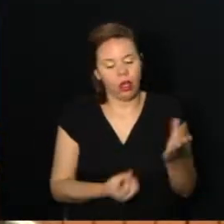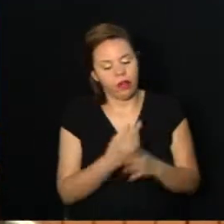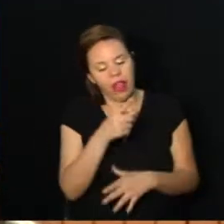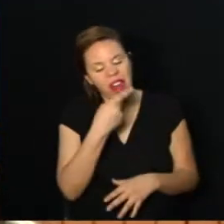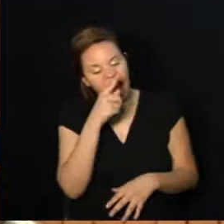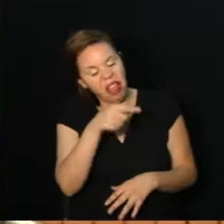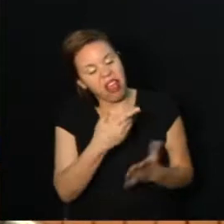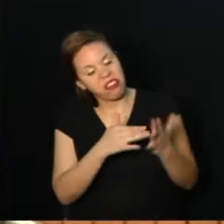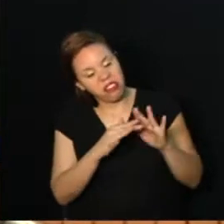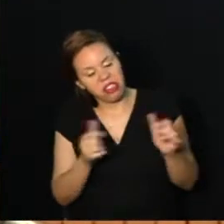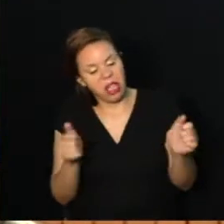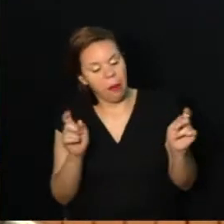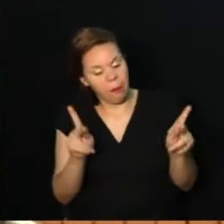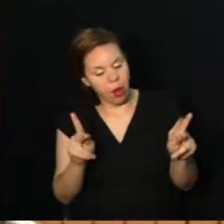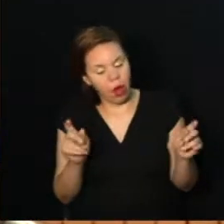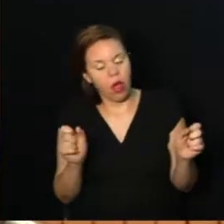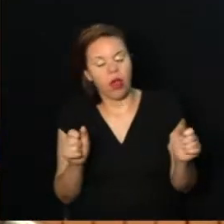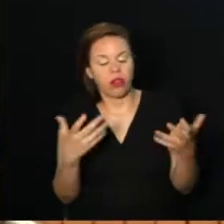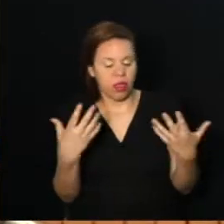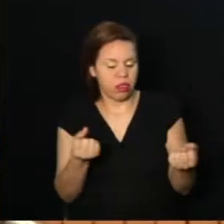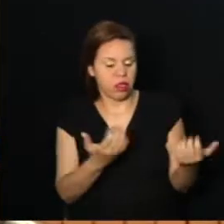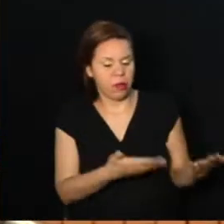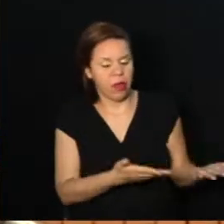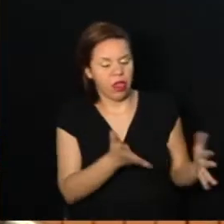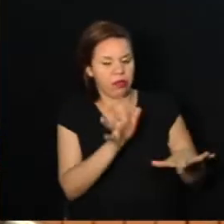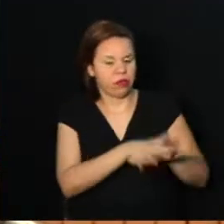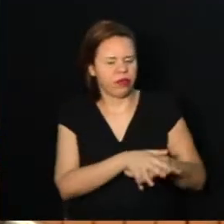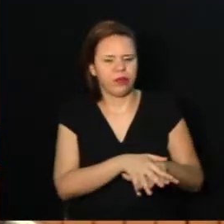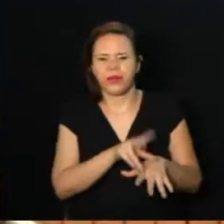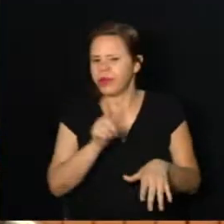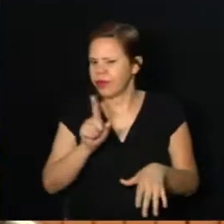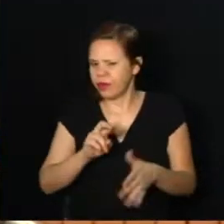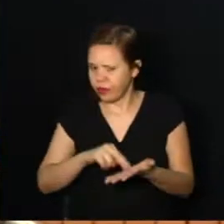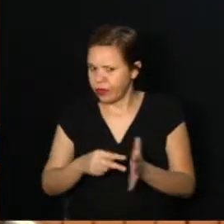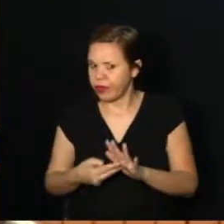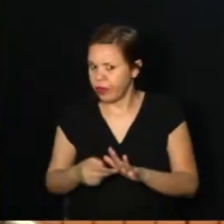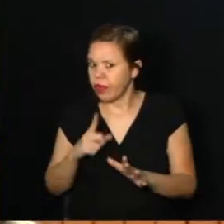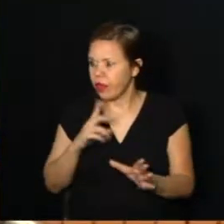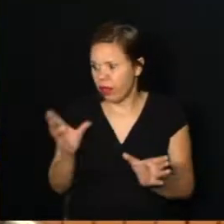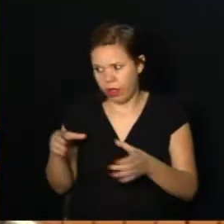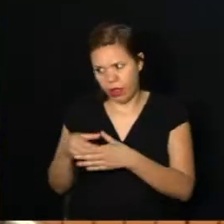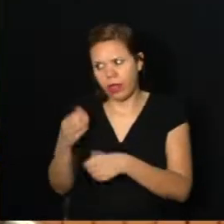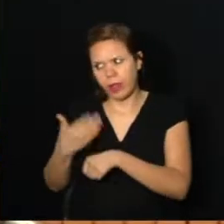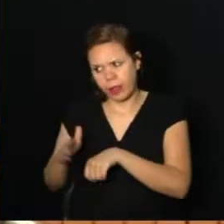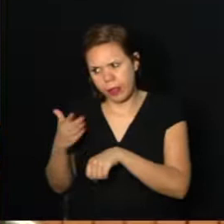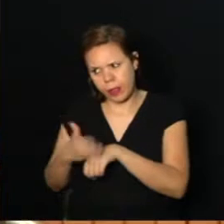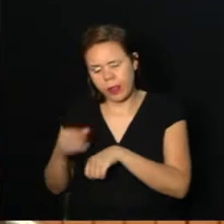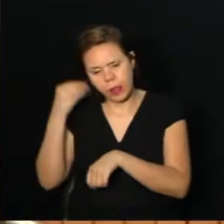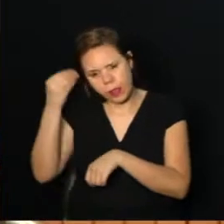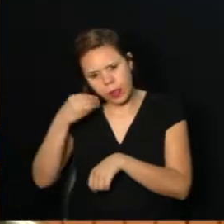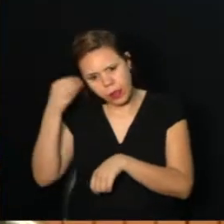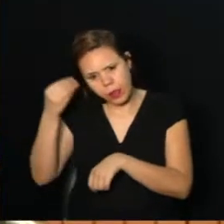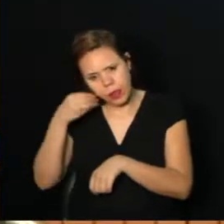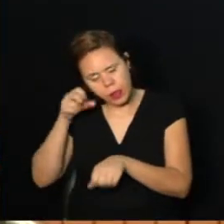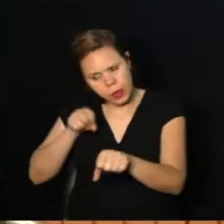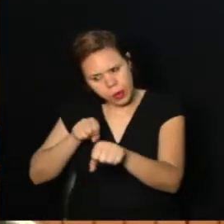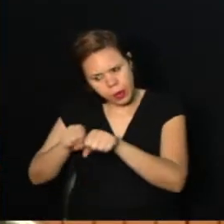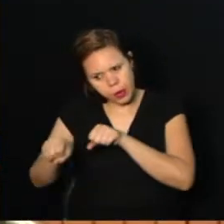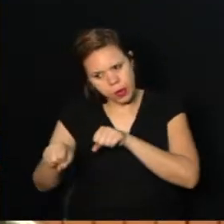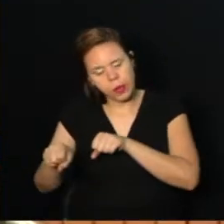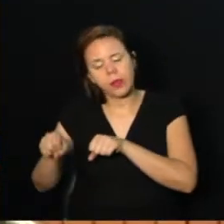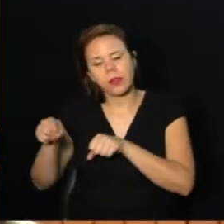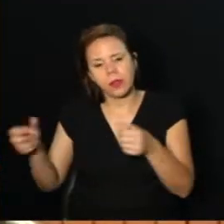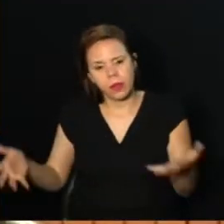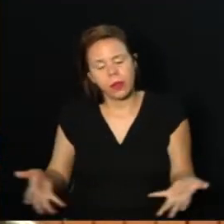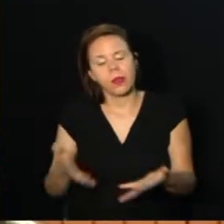está pronta para a inclusão. Significa ter equipe treinada, preparada, qualificada para